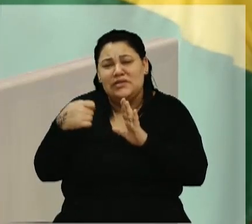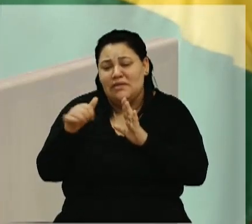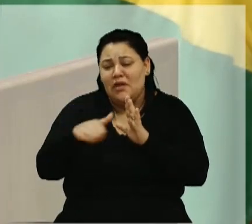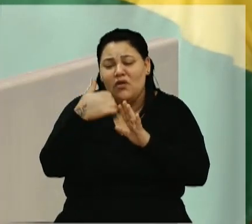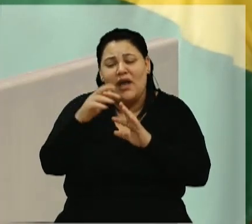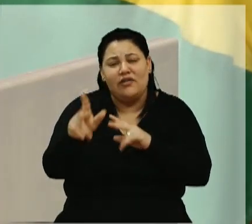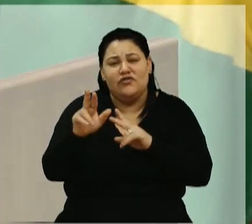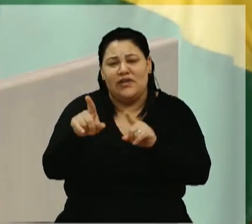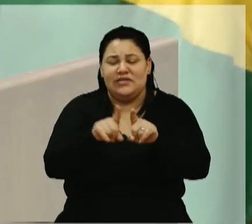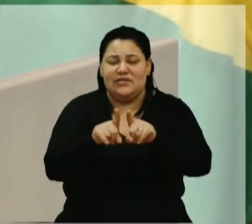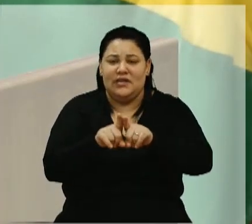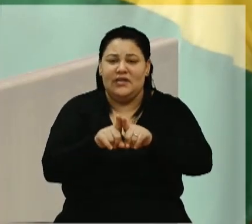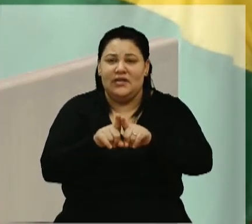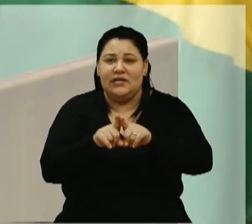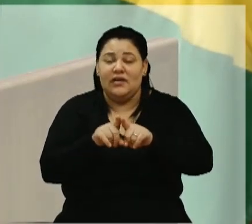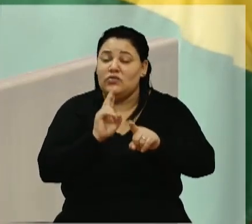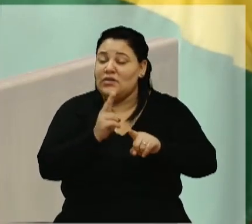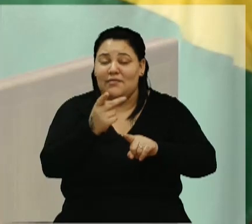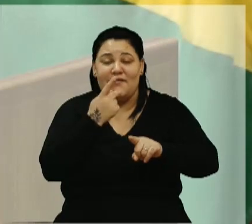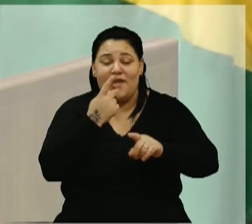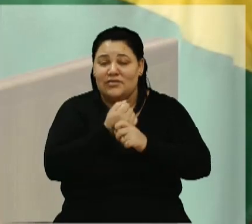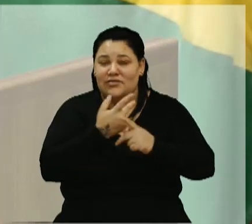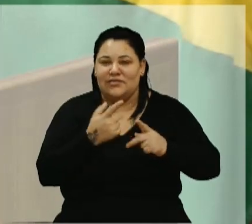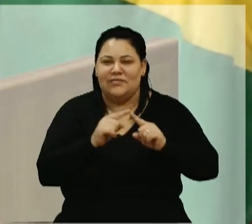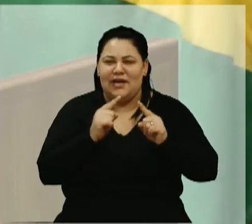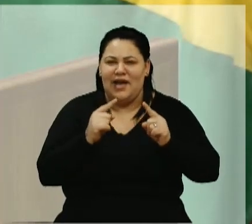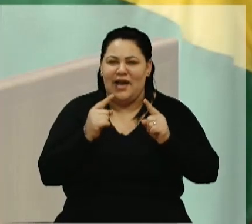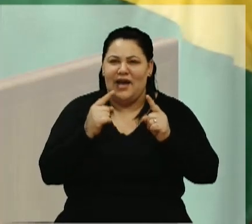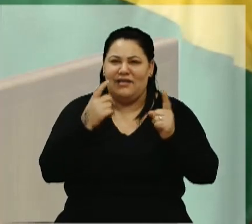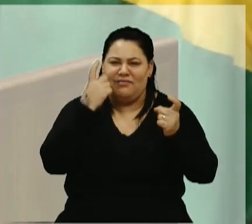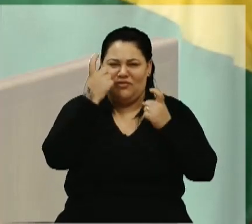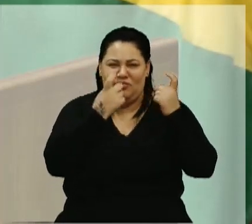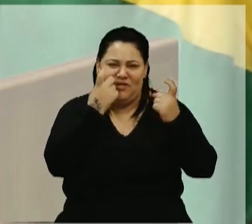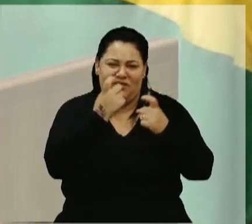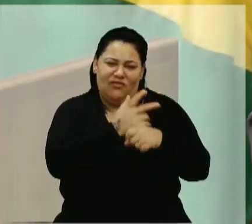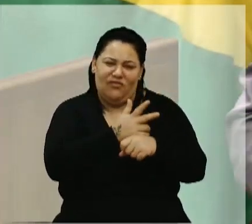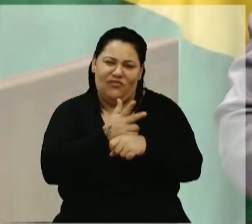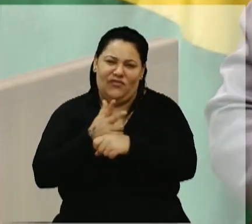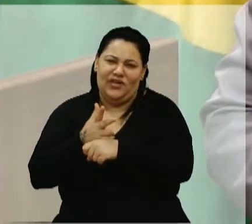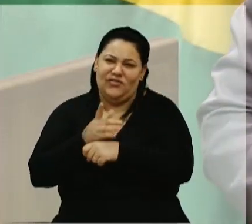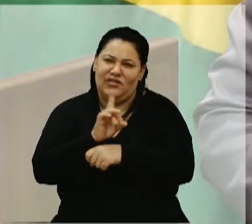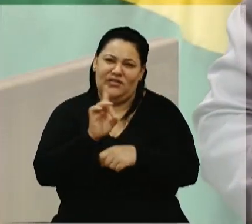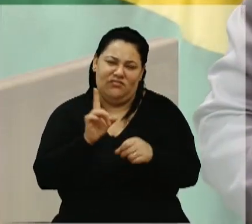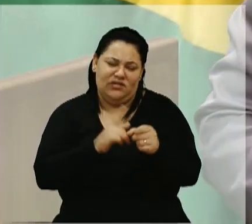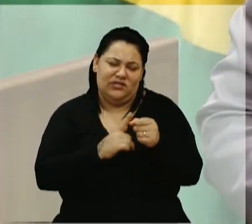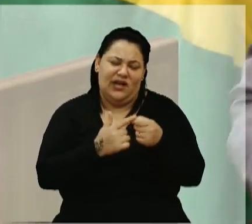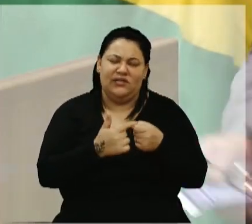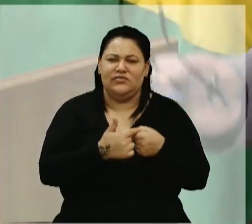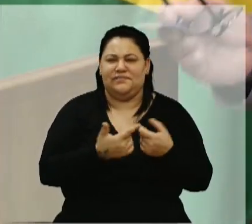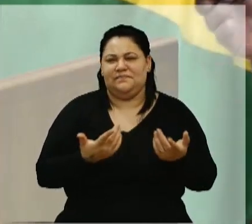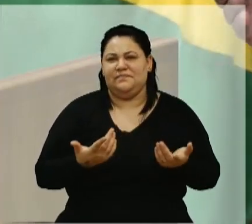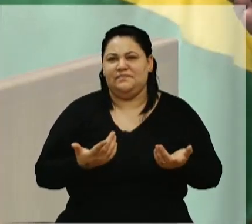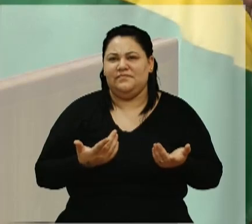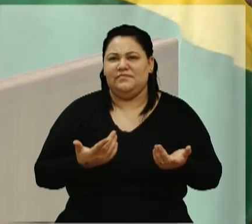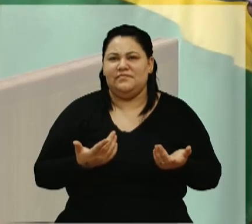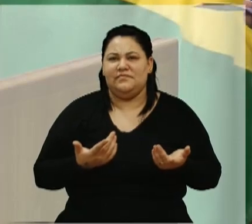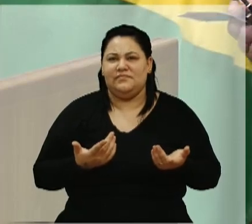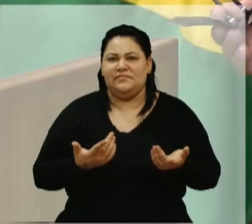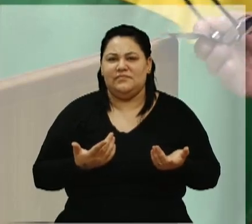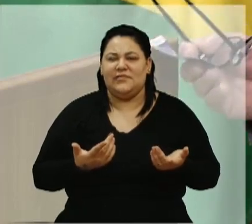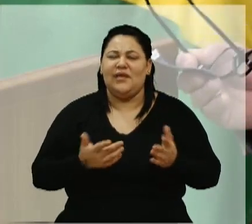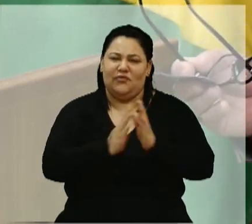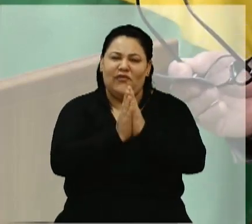isso. Agora, tá preocupado com vídeos e não com a cidade? É demais,